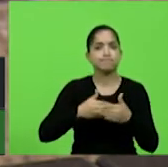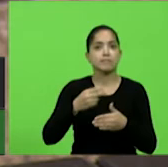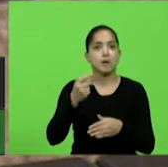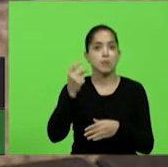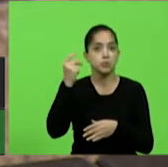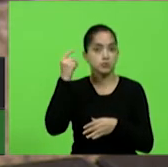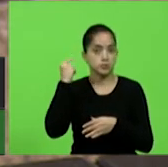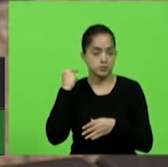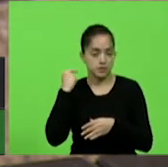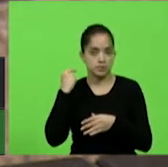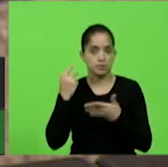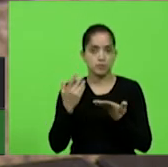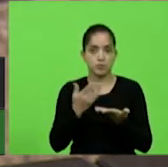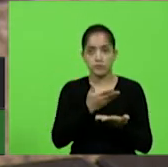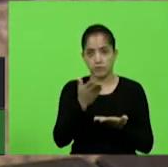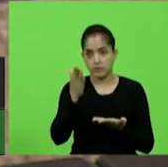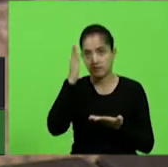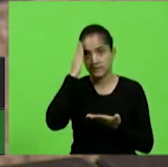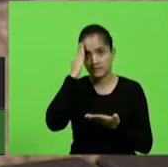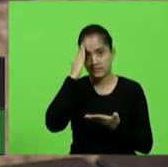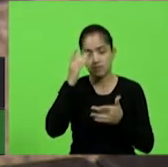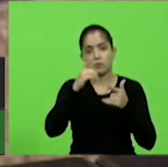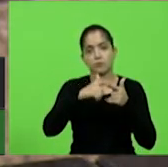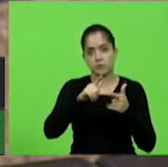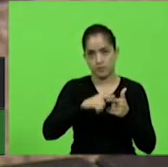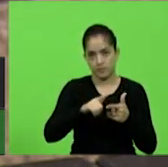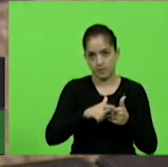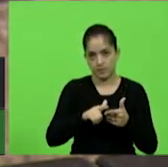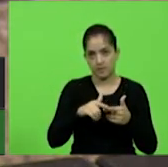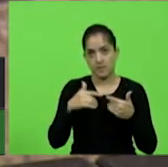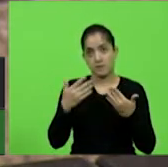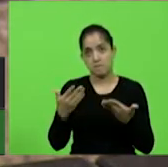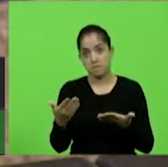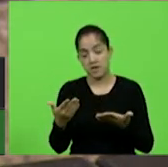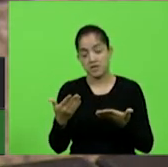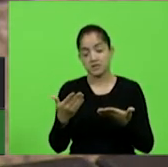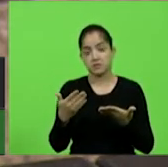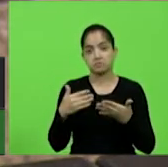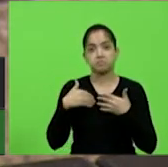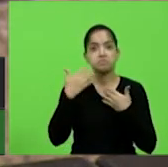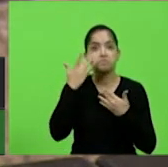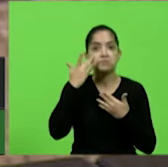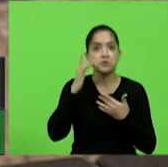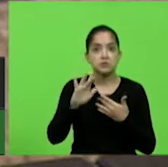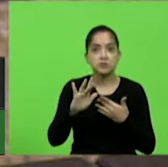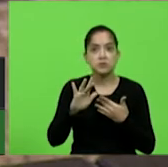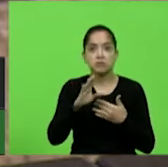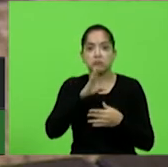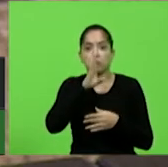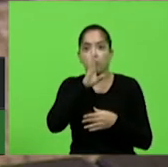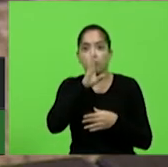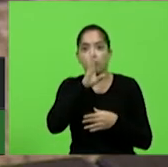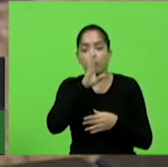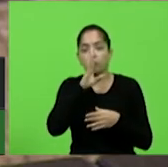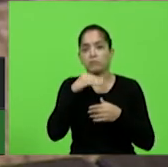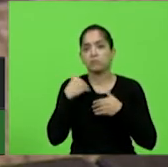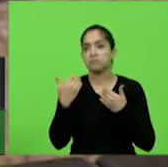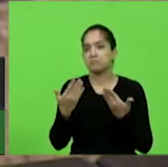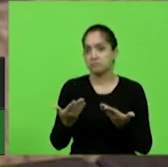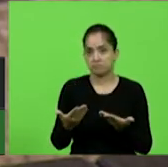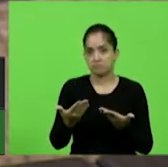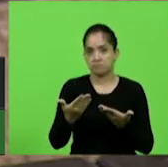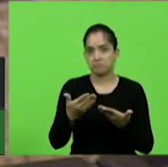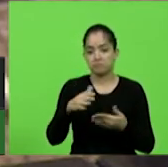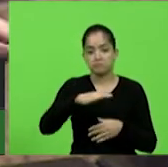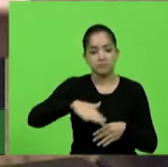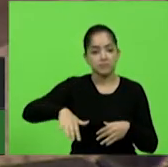E todos sabem desse problema, só que, por algum motivo, também acontece um silêncio constrangedor no meio burocrático, no